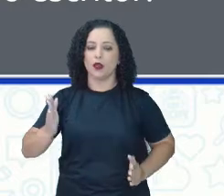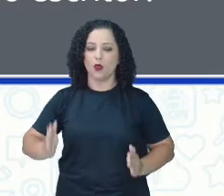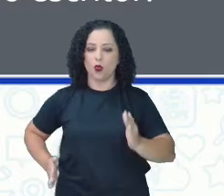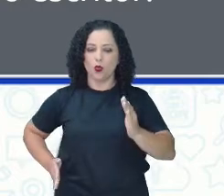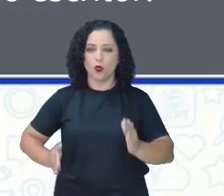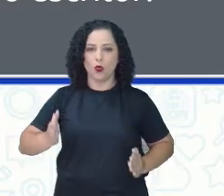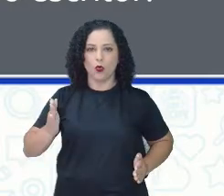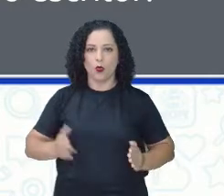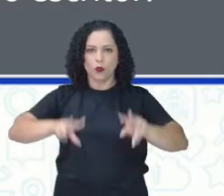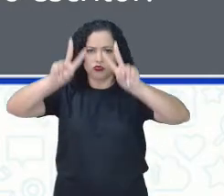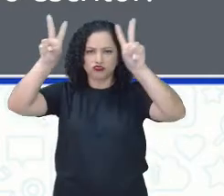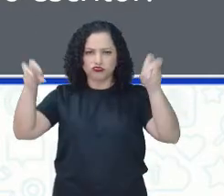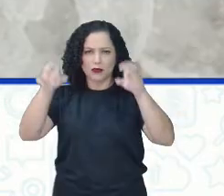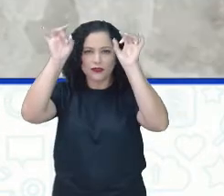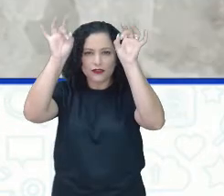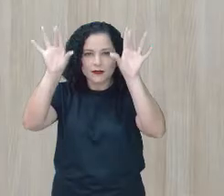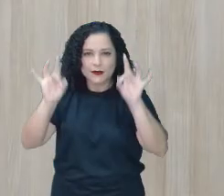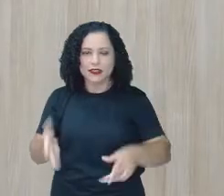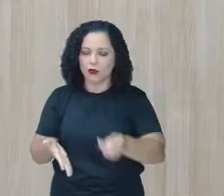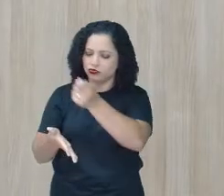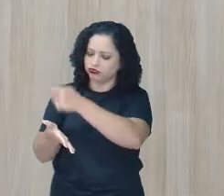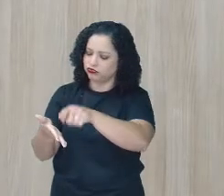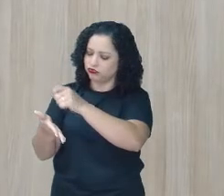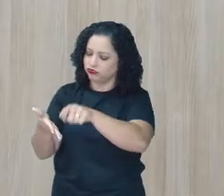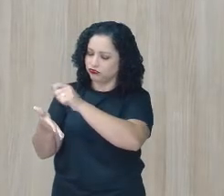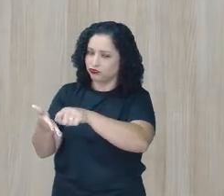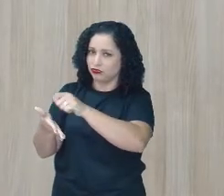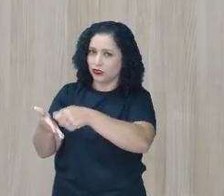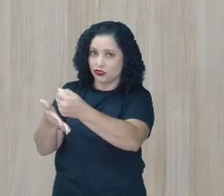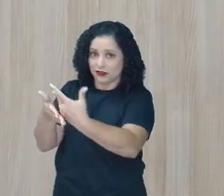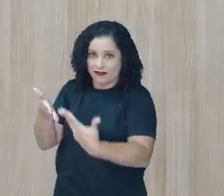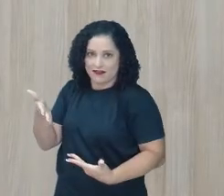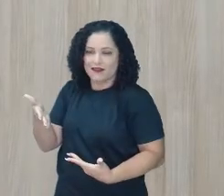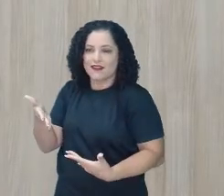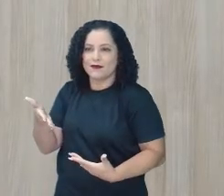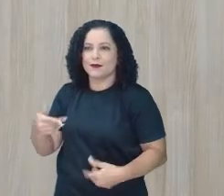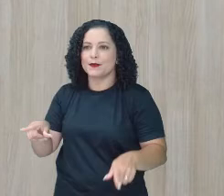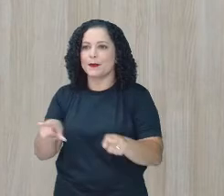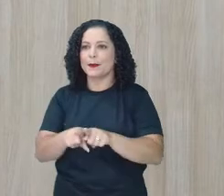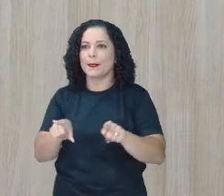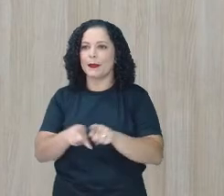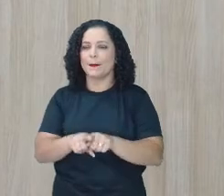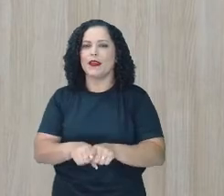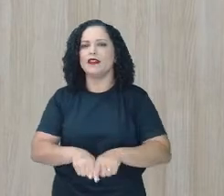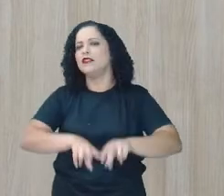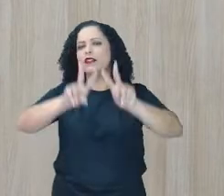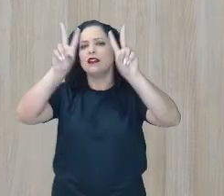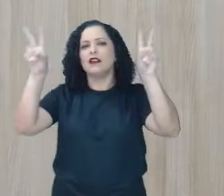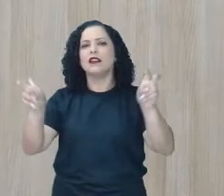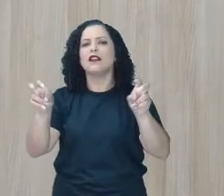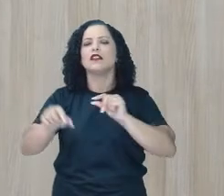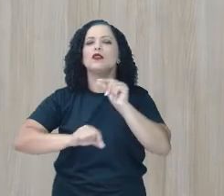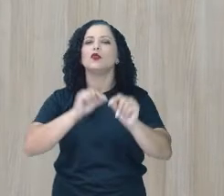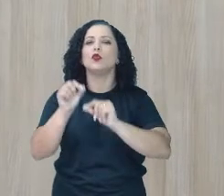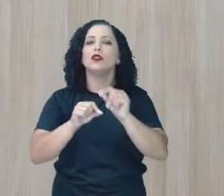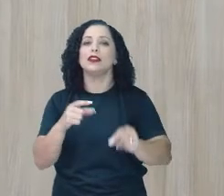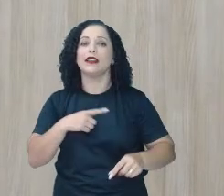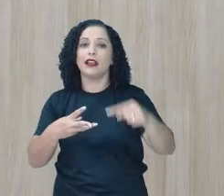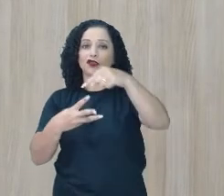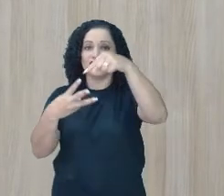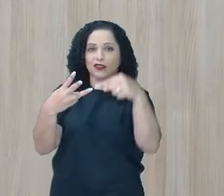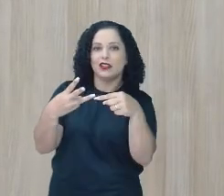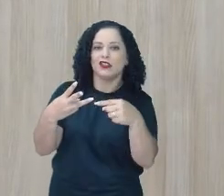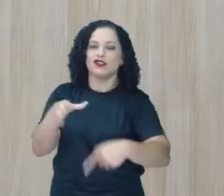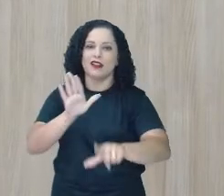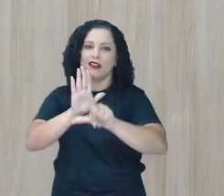assunto favorito para escrever livros. É a Asimov também que é atribuída a ideia das 3 leis fundamentais